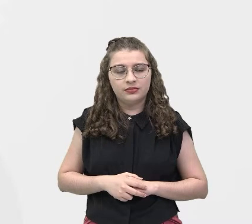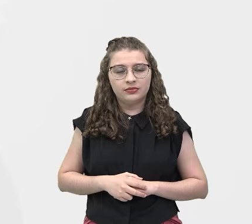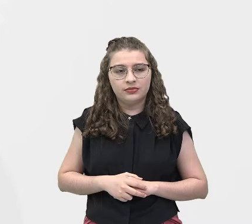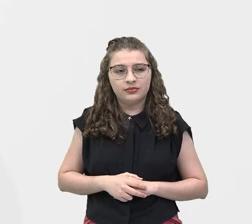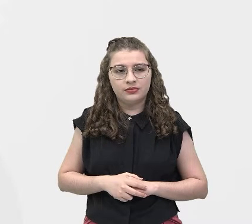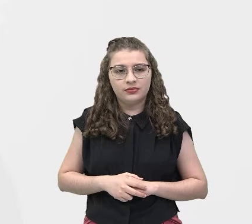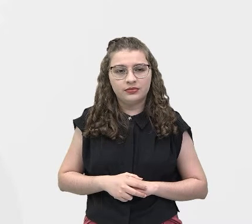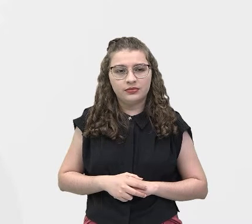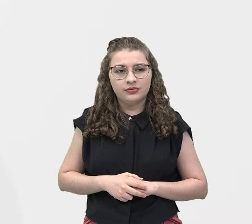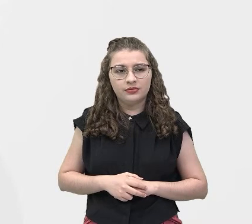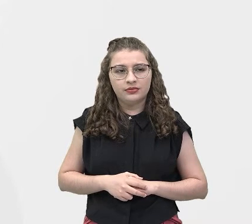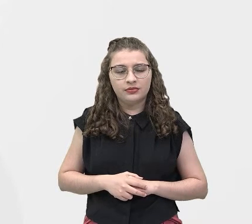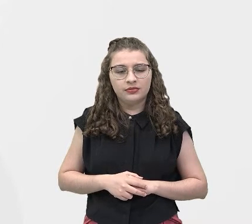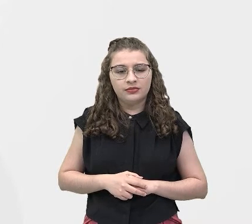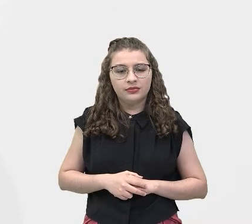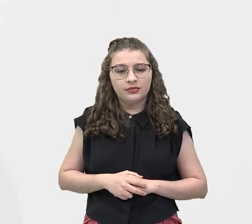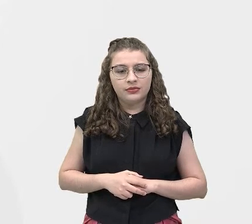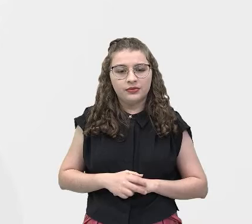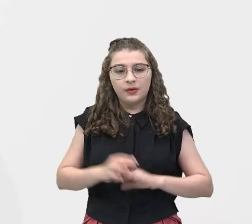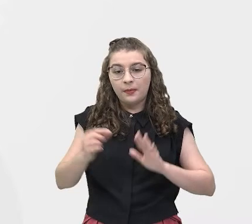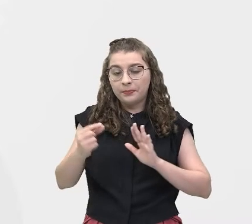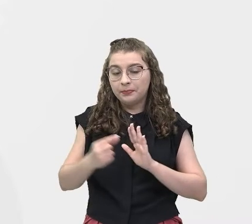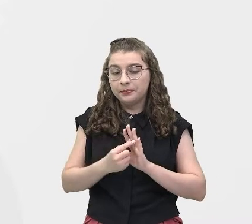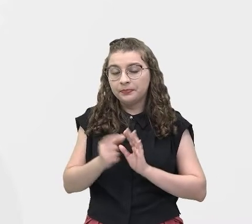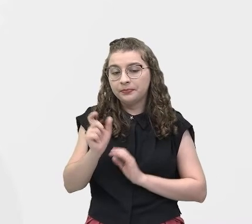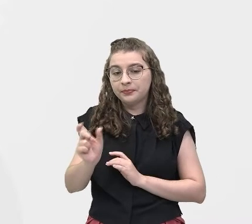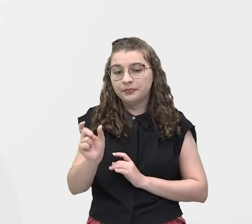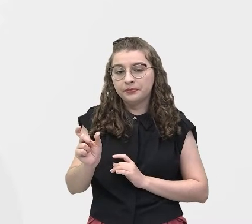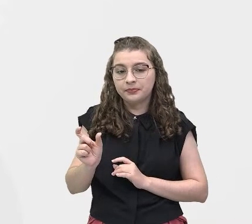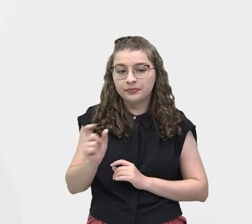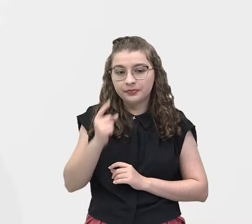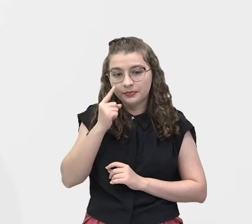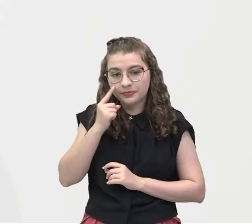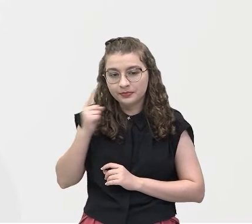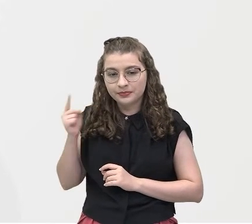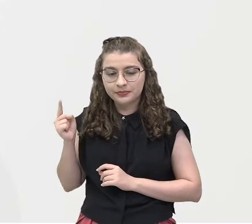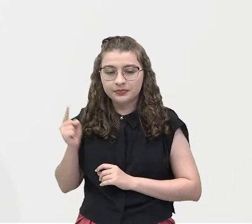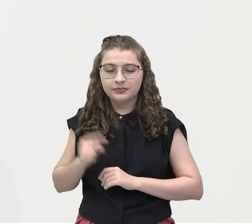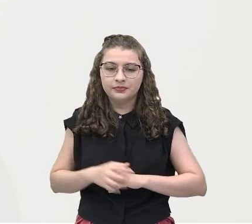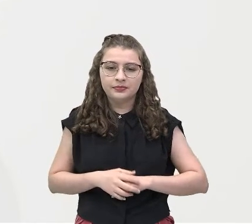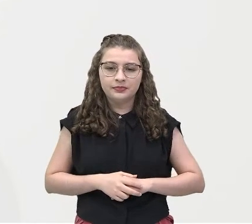intelligence? Eu já tinha dado a palavra para vocês, mas ela está aqui no título.